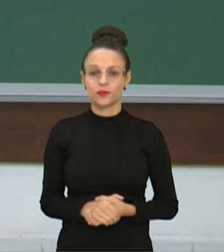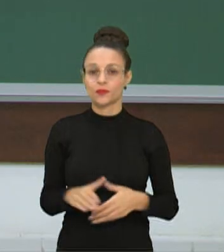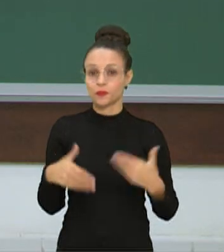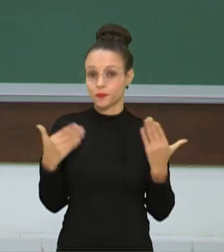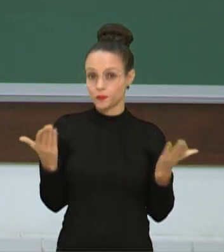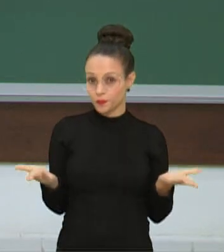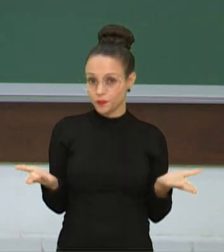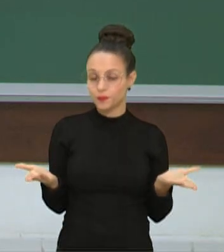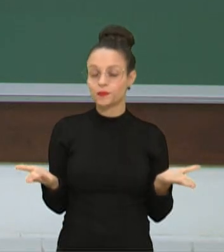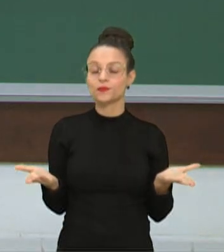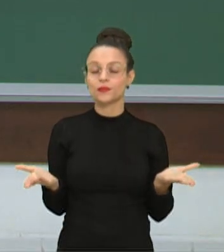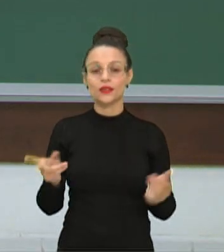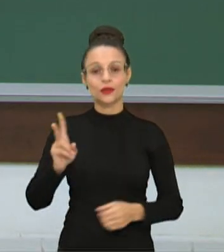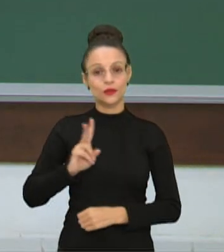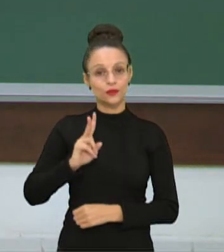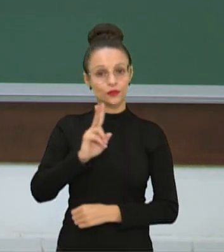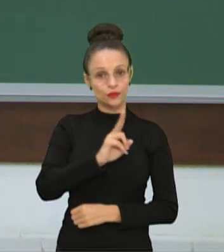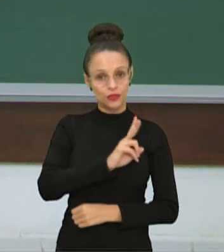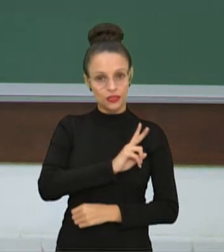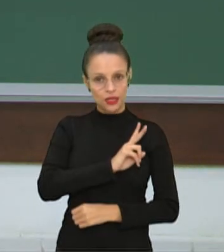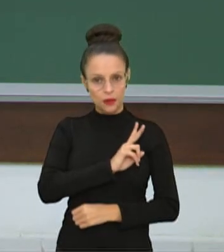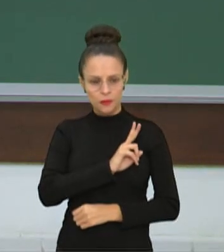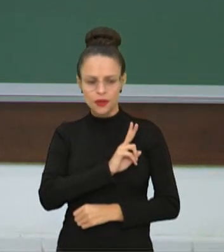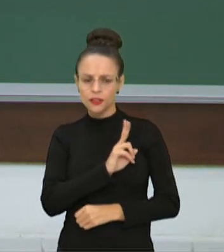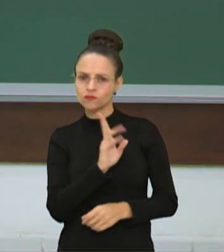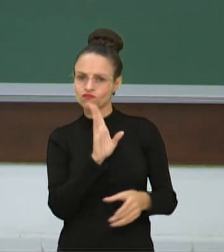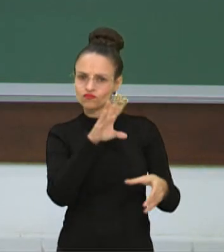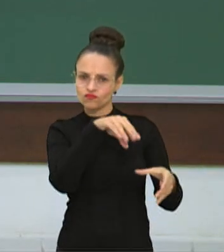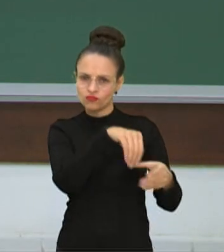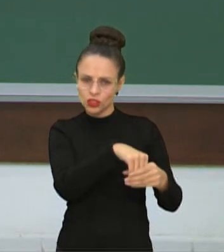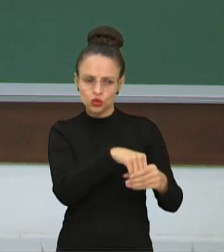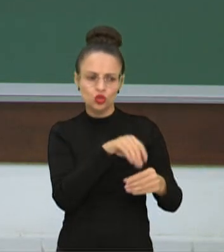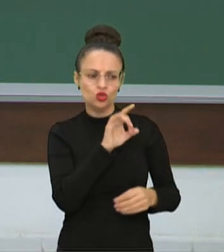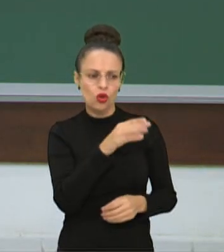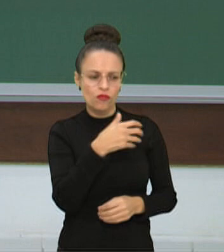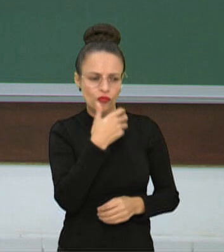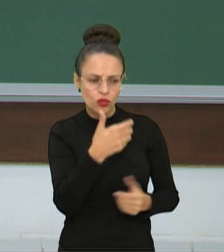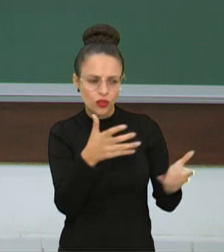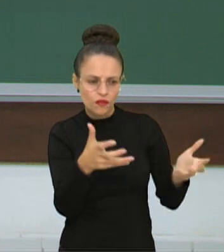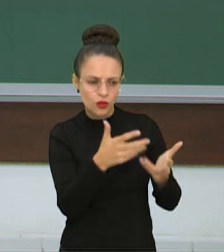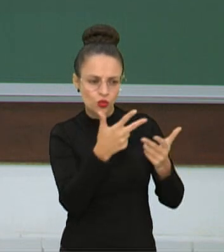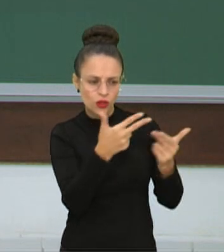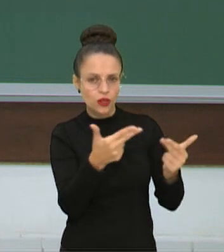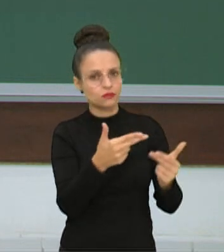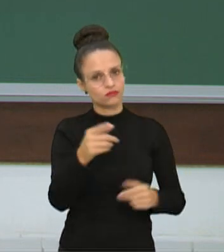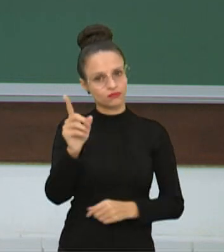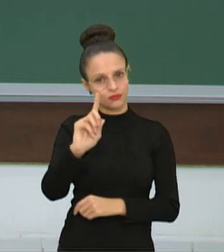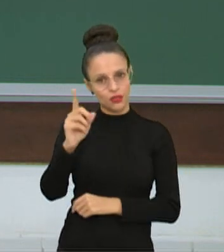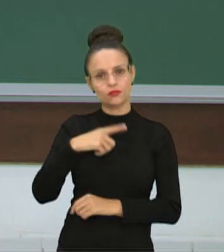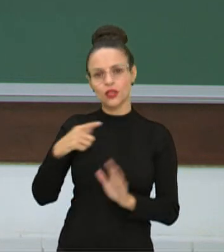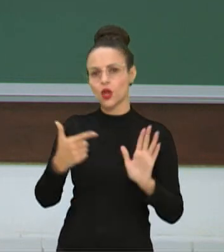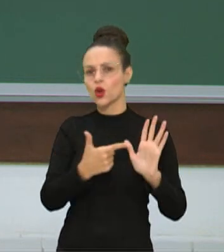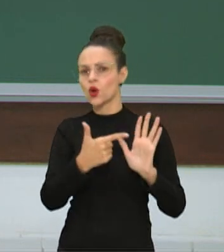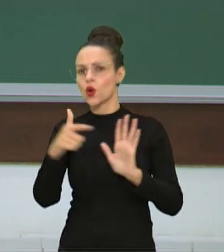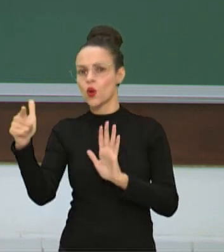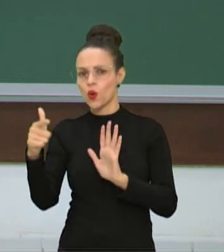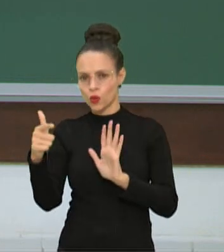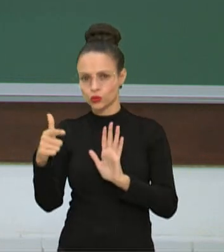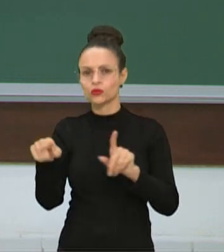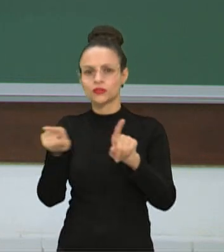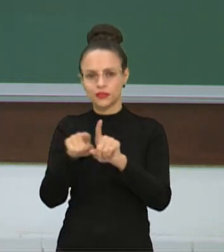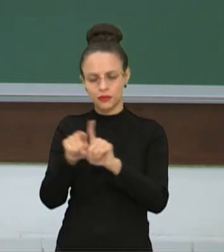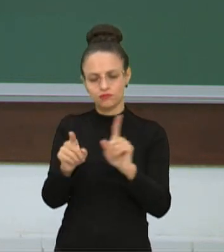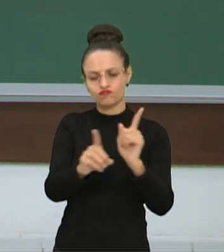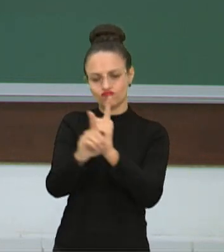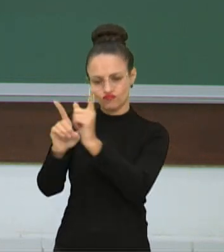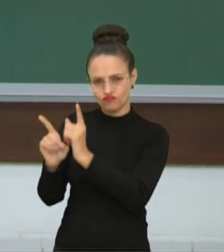Então, vitaminas não estão apenas nestes alimentos. Eu vou te mostrar em alguns outros que a gente encontra também, tá?